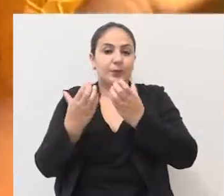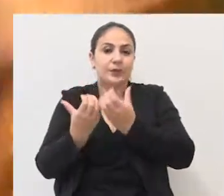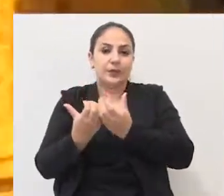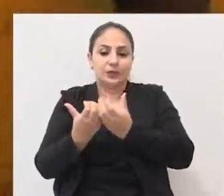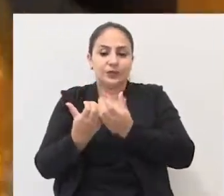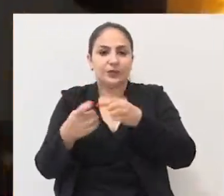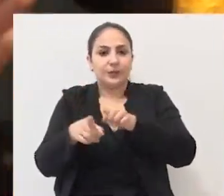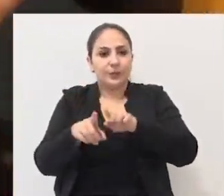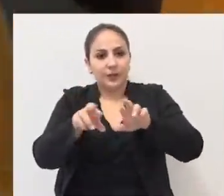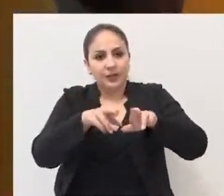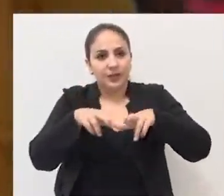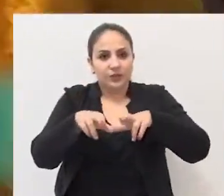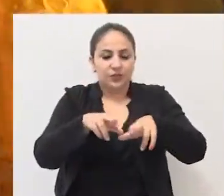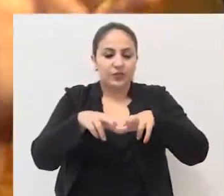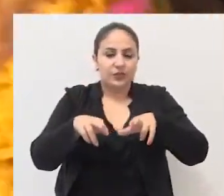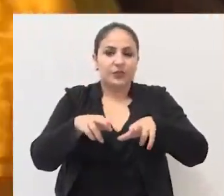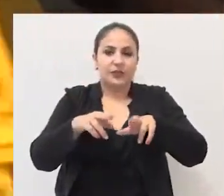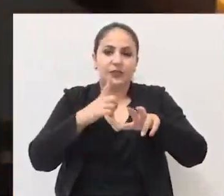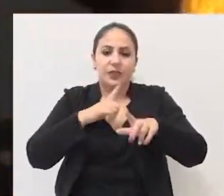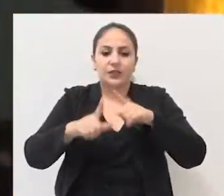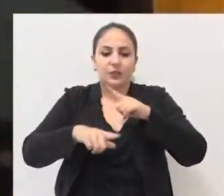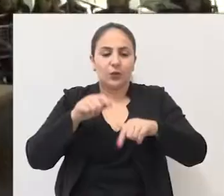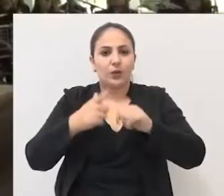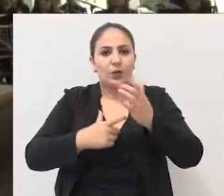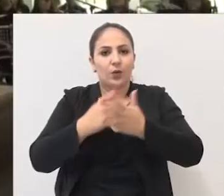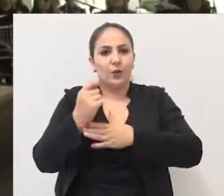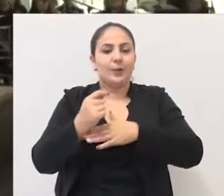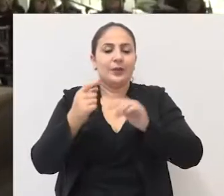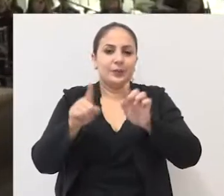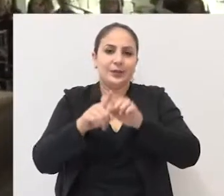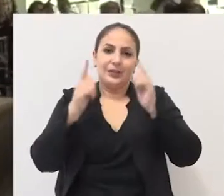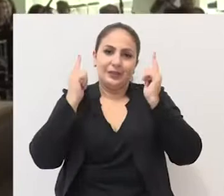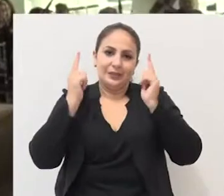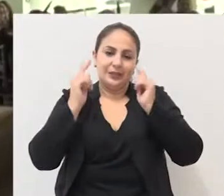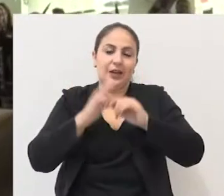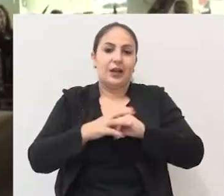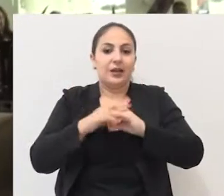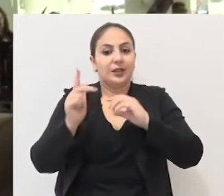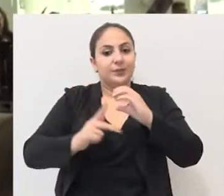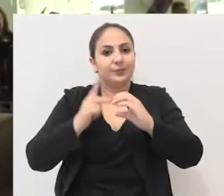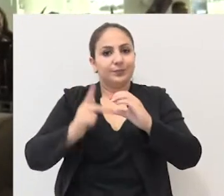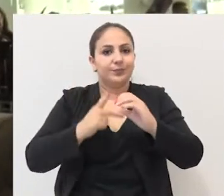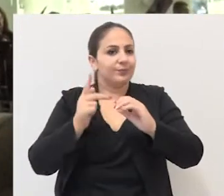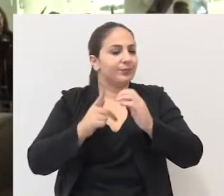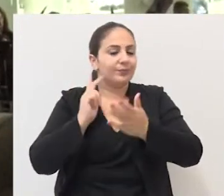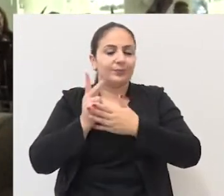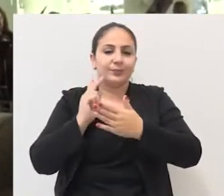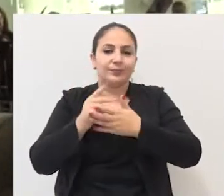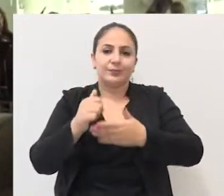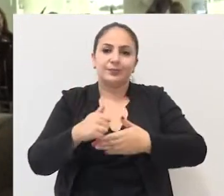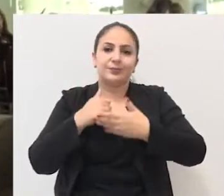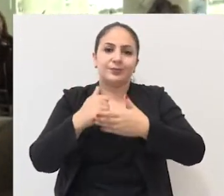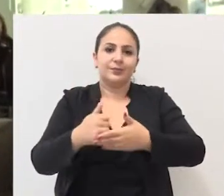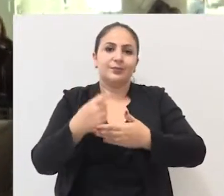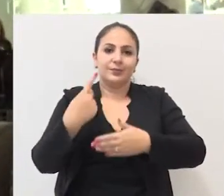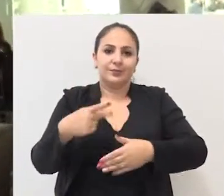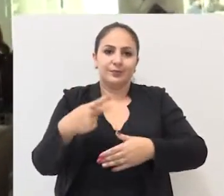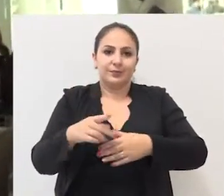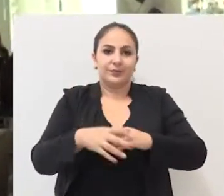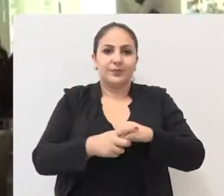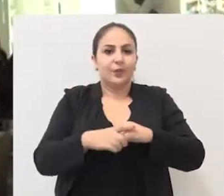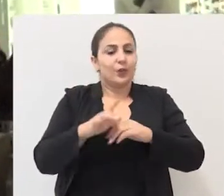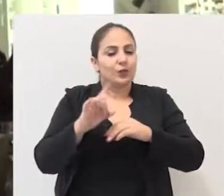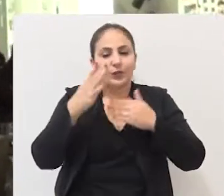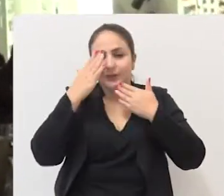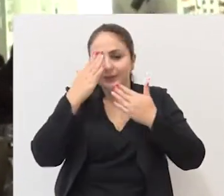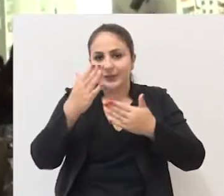comunidade e a região terem opções de compra e de lazer. Então a Câmara de Vereadores sempre apoiando esses investimentos, temos que